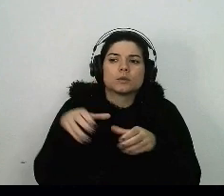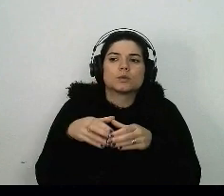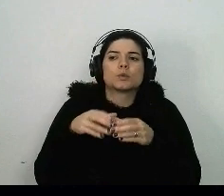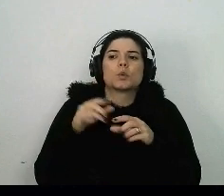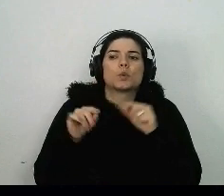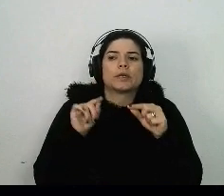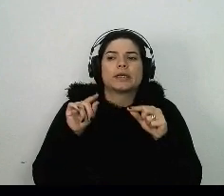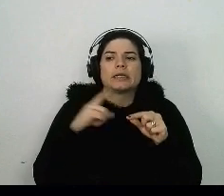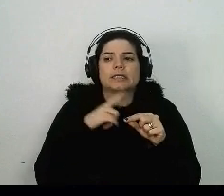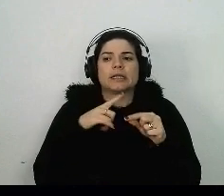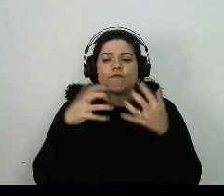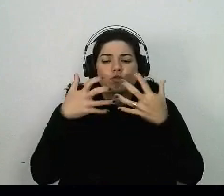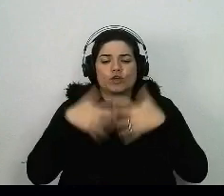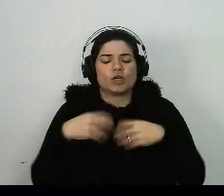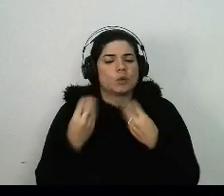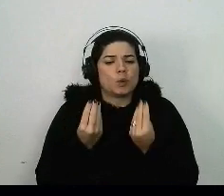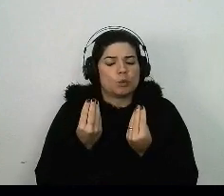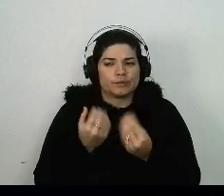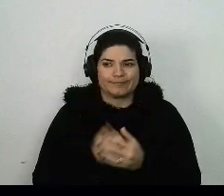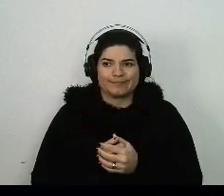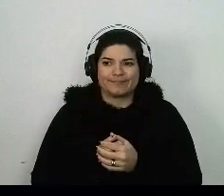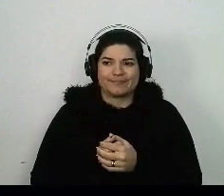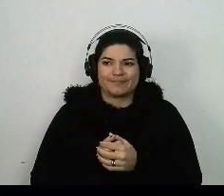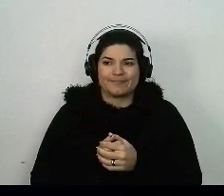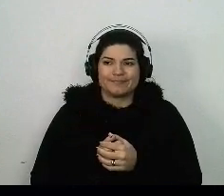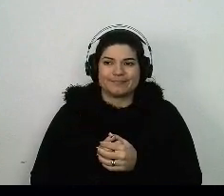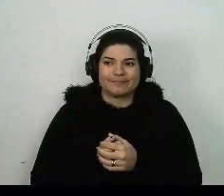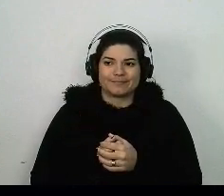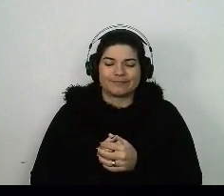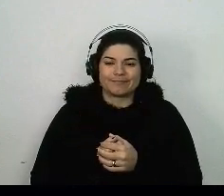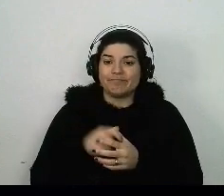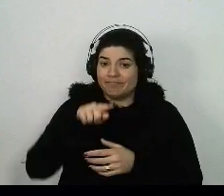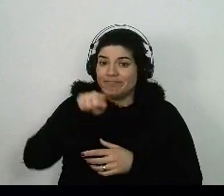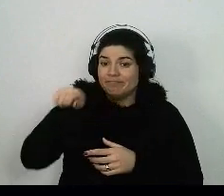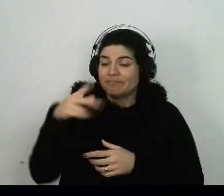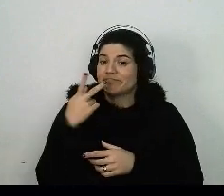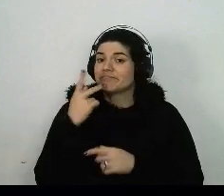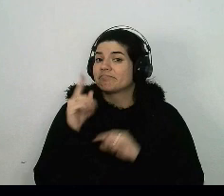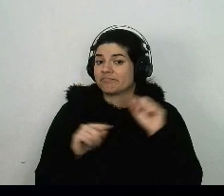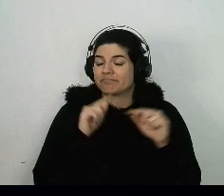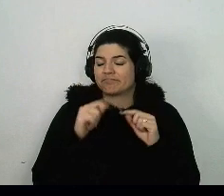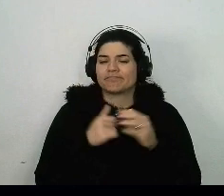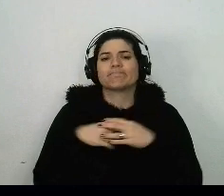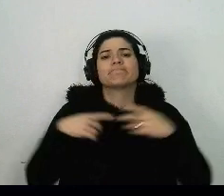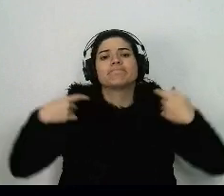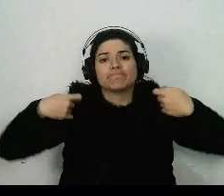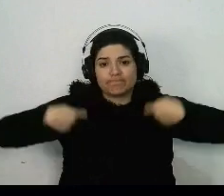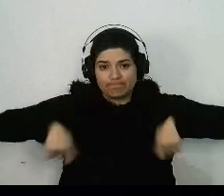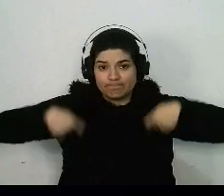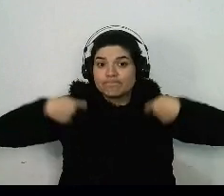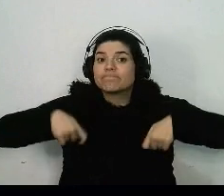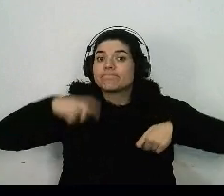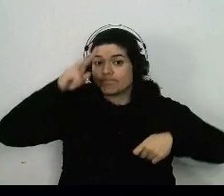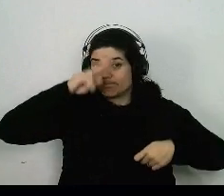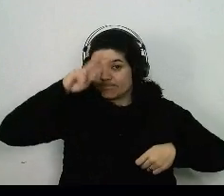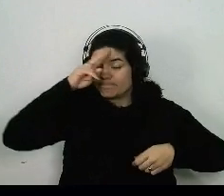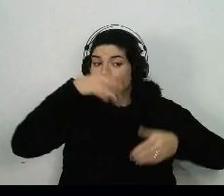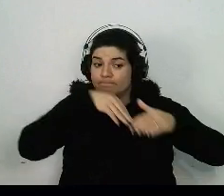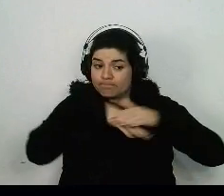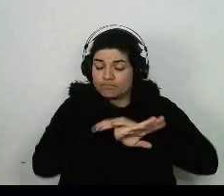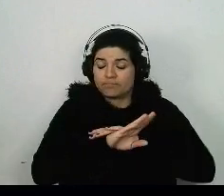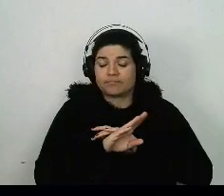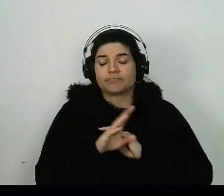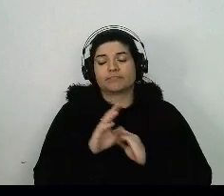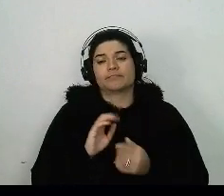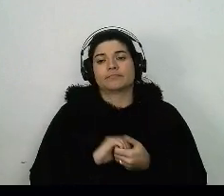estava funcionando esse processo. Aí os caras falaram um ponto para a gente: preciso manter esse histórico e não